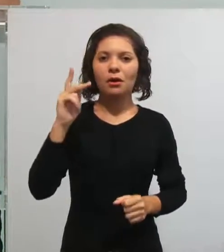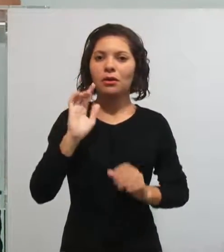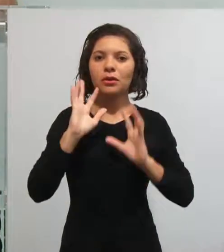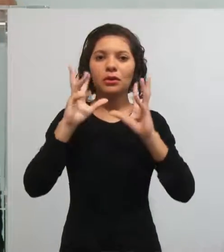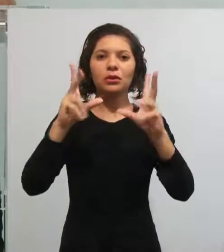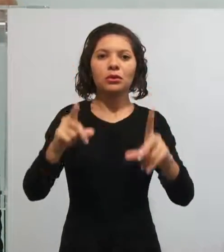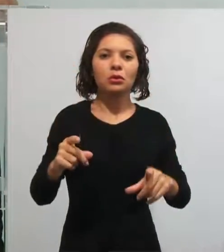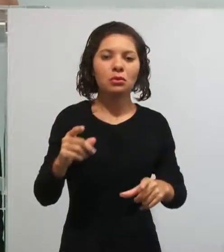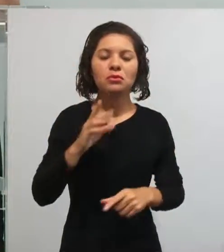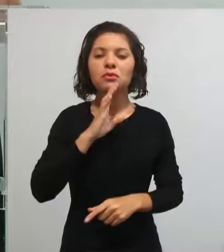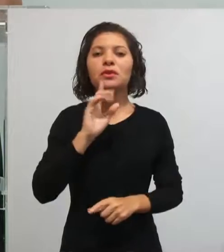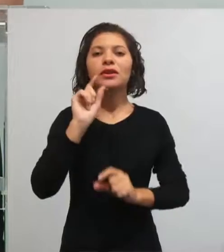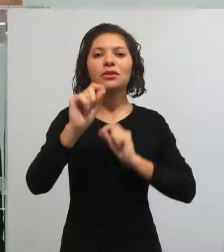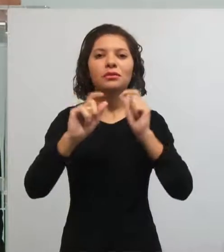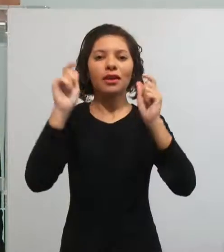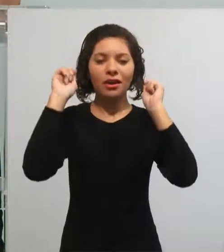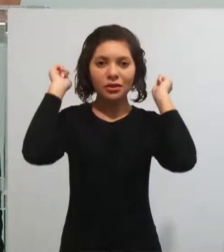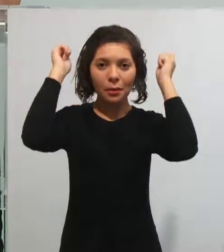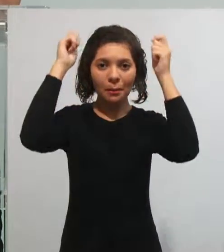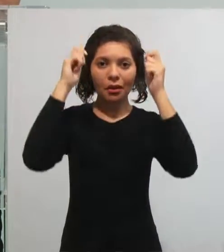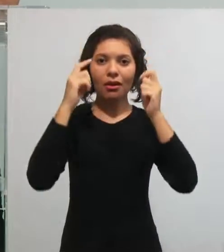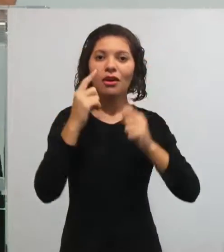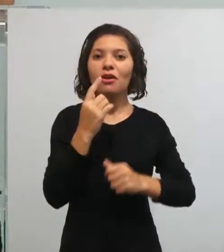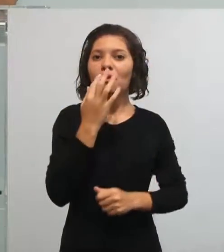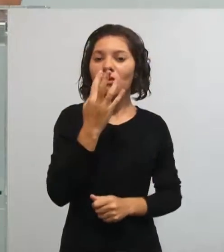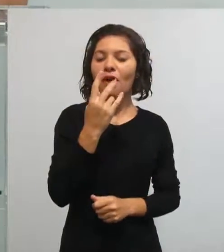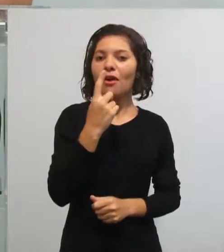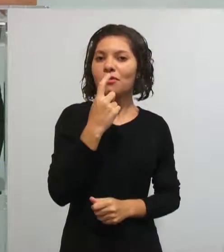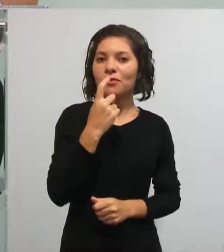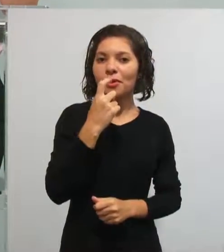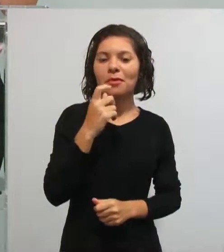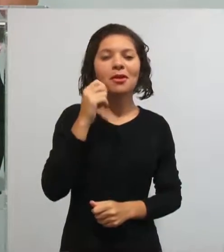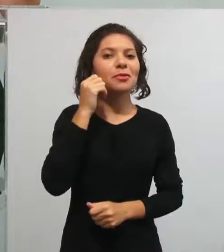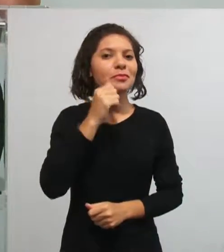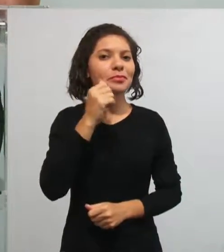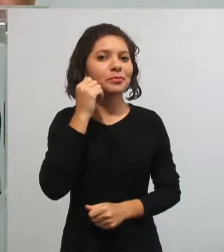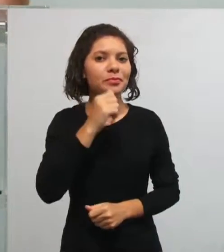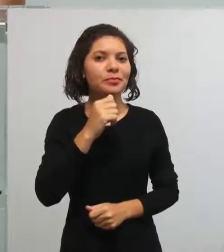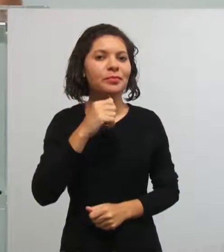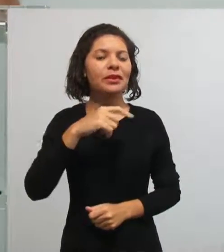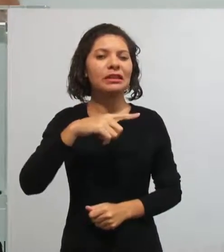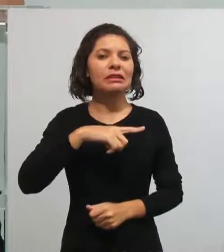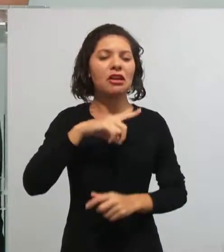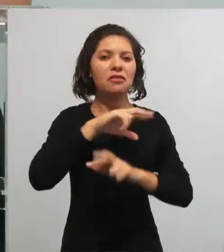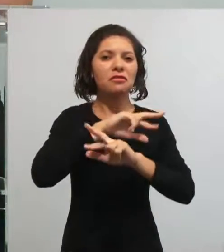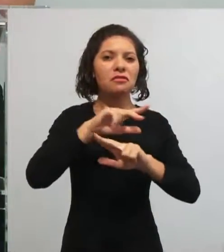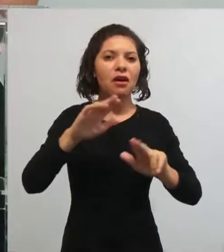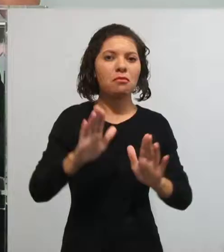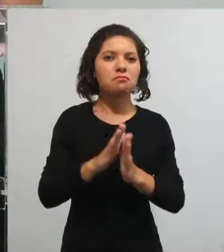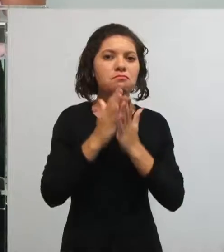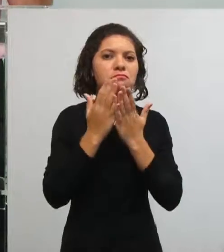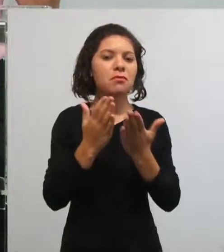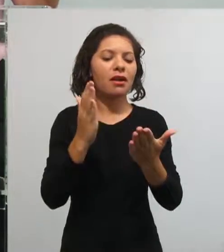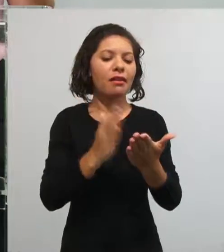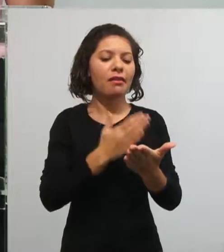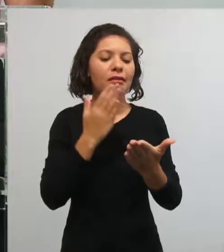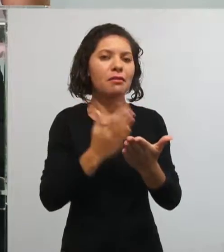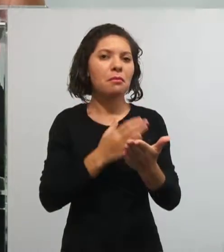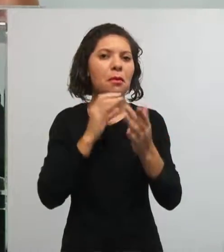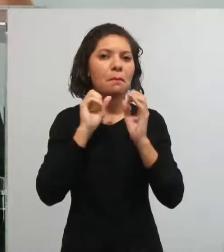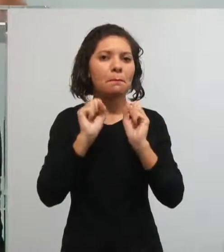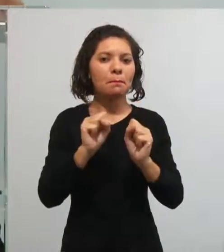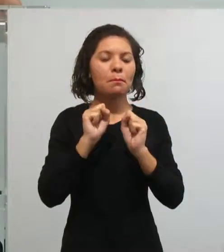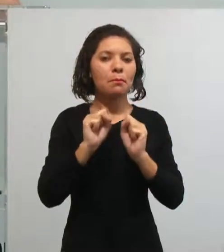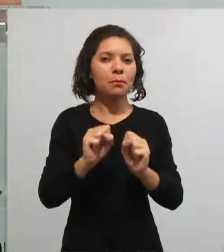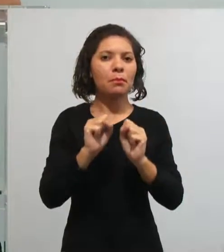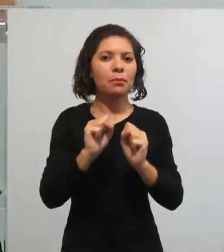a Chapeuzinho Vermelho. Bom, se você pode, inclusive tem várias versões, né? Você pode trazer a história da